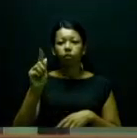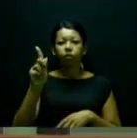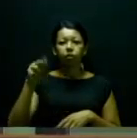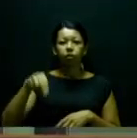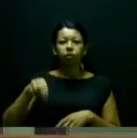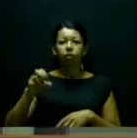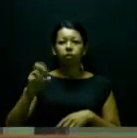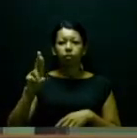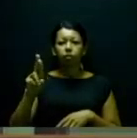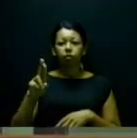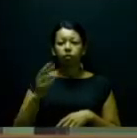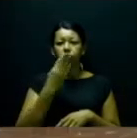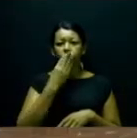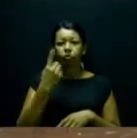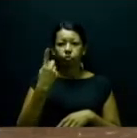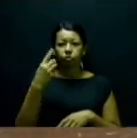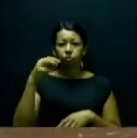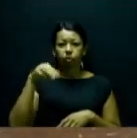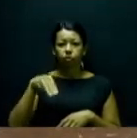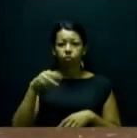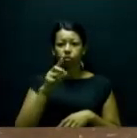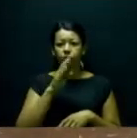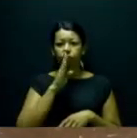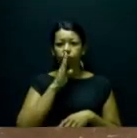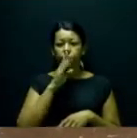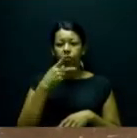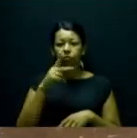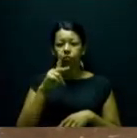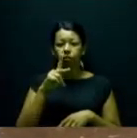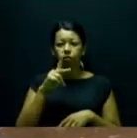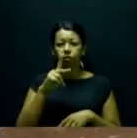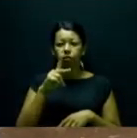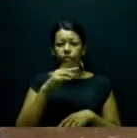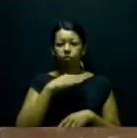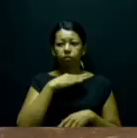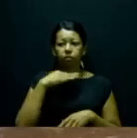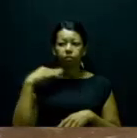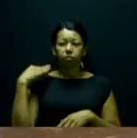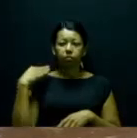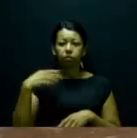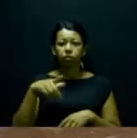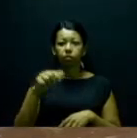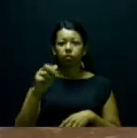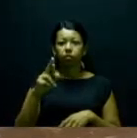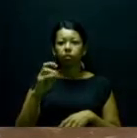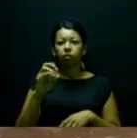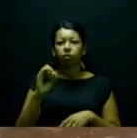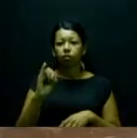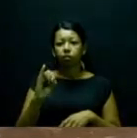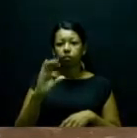Moura. Primeiramente, queria pedir um minuto de silêncio pelo falecimento do Valdo Capivara, senhora Alice Rosa da Silva.